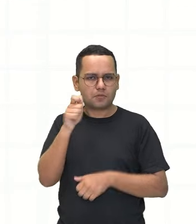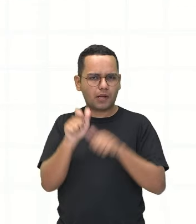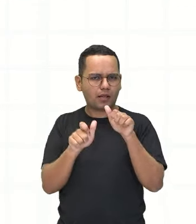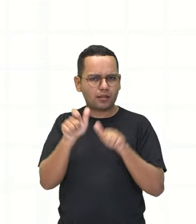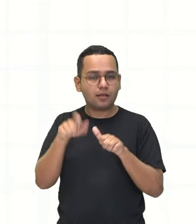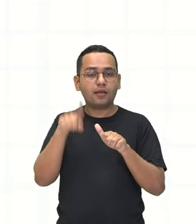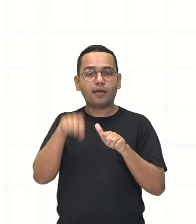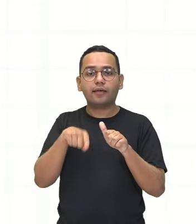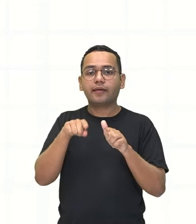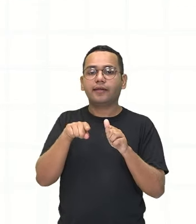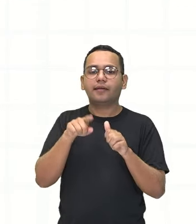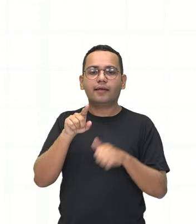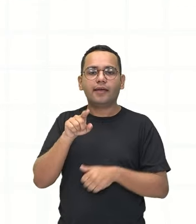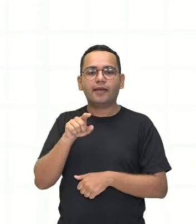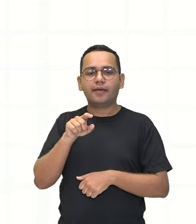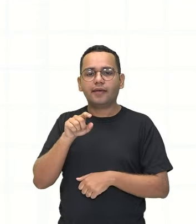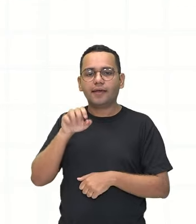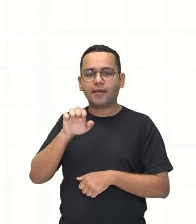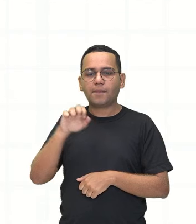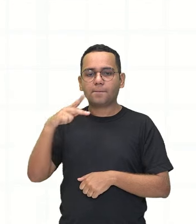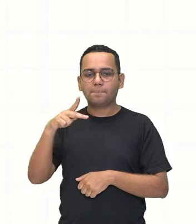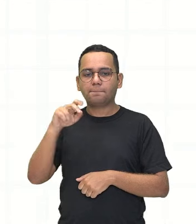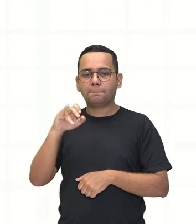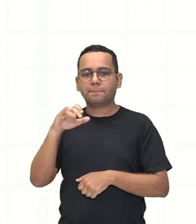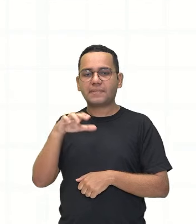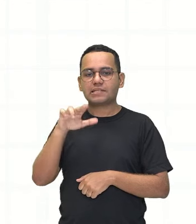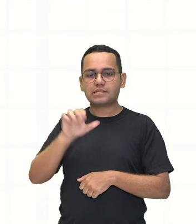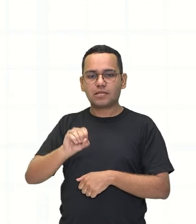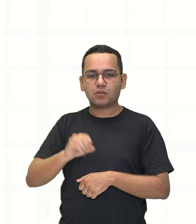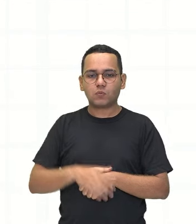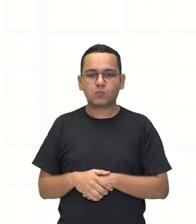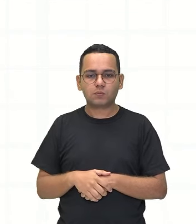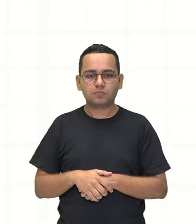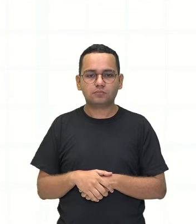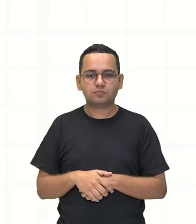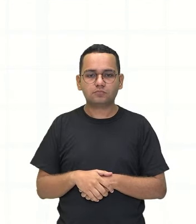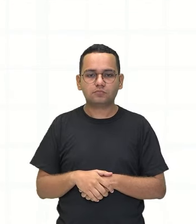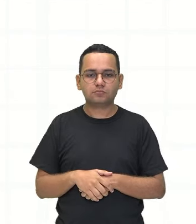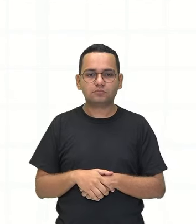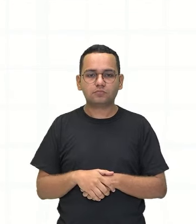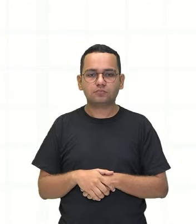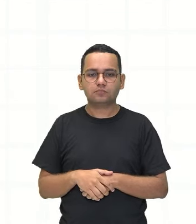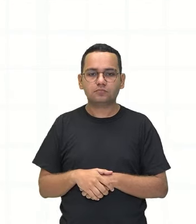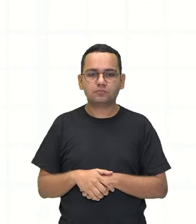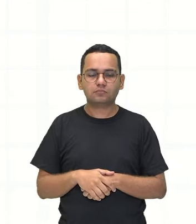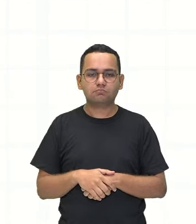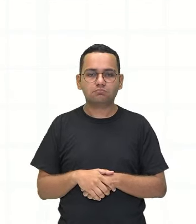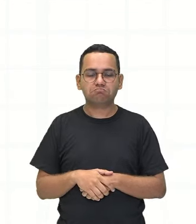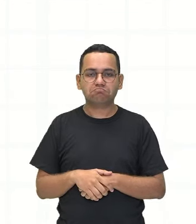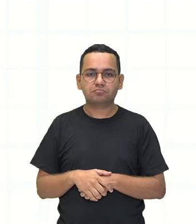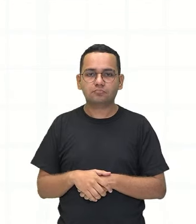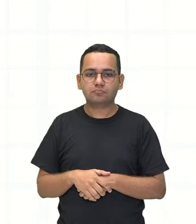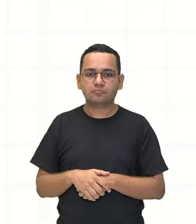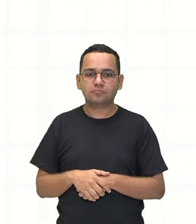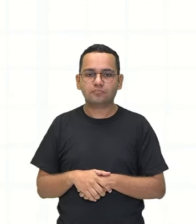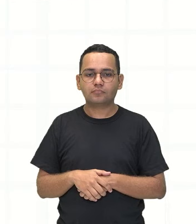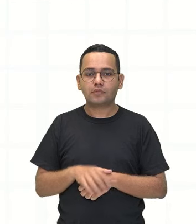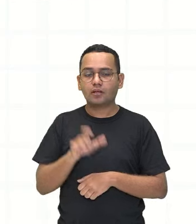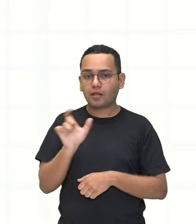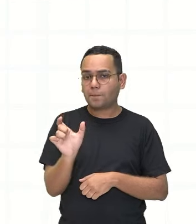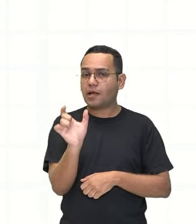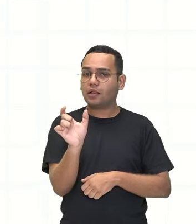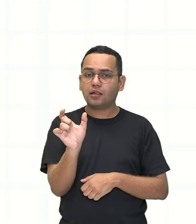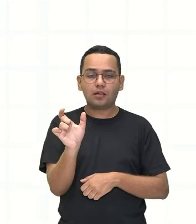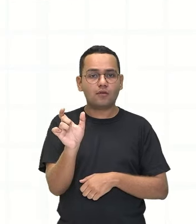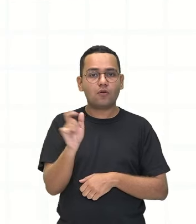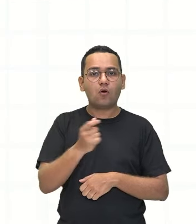o substantivo epiceno, né? Que é aquele substantivo em que nós teremos que utilizar a palavra macho ou